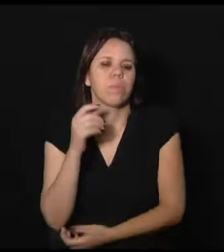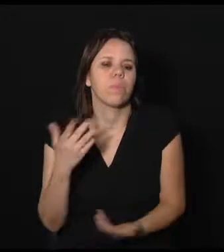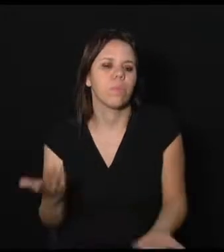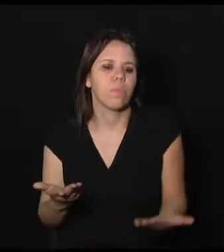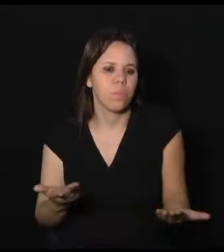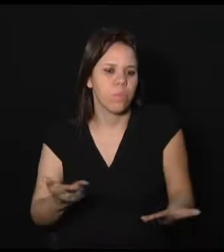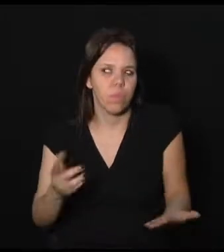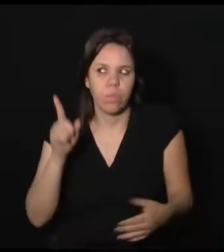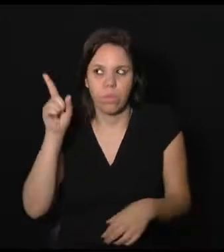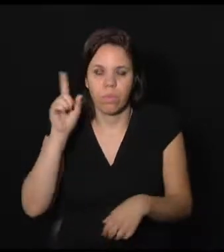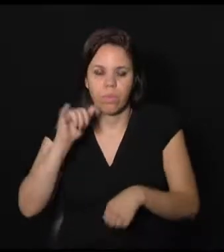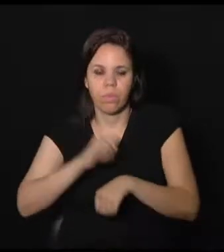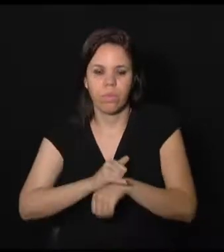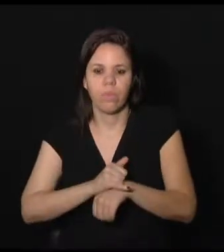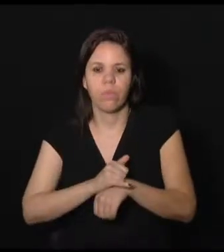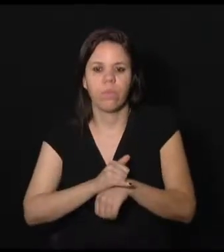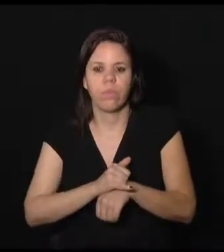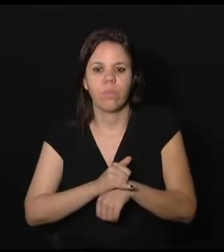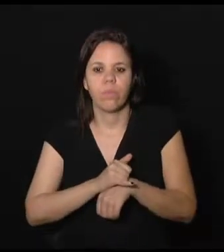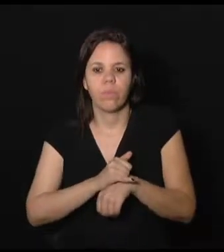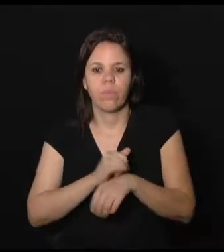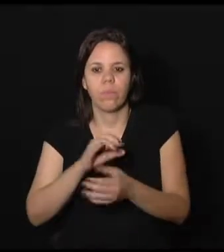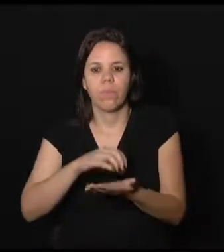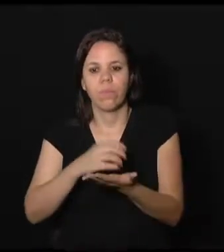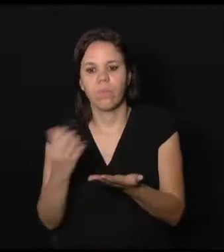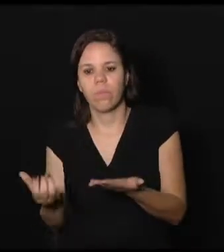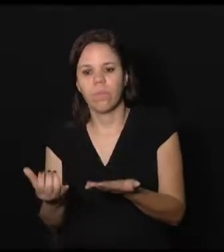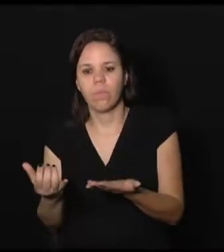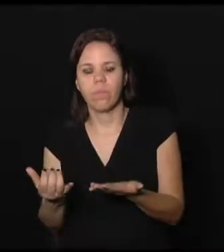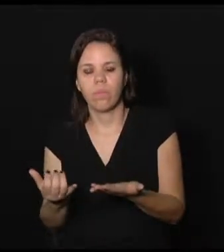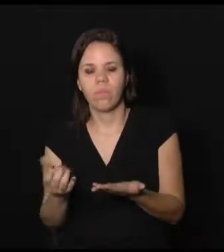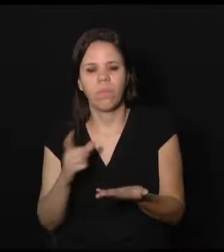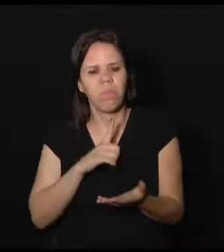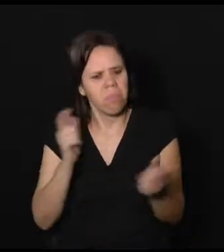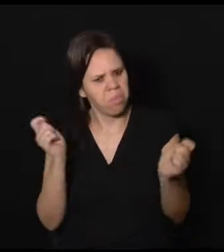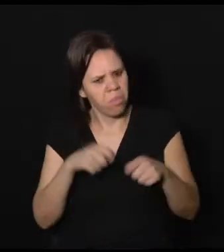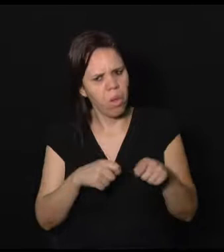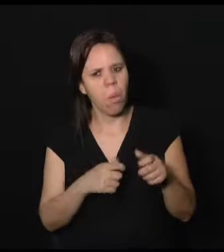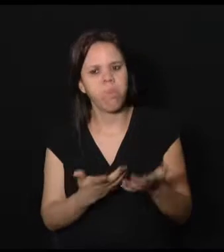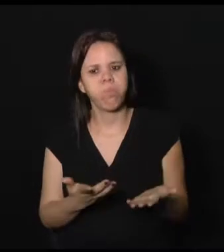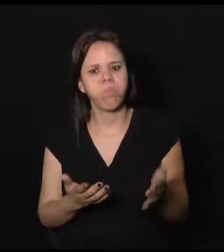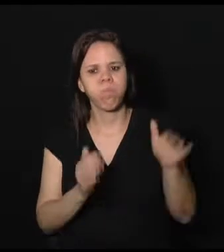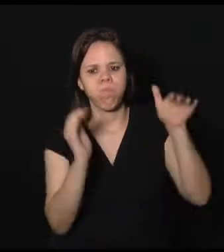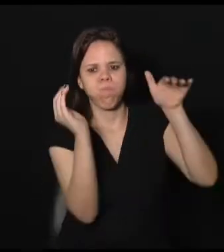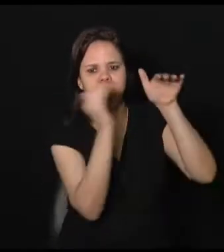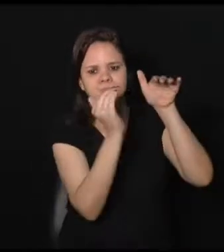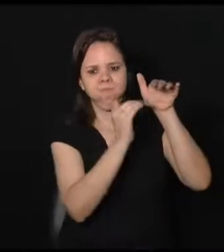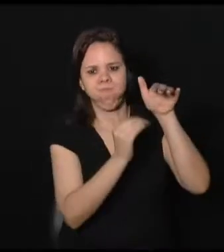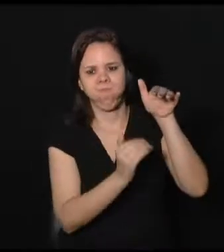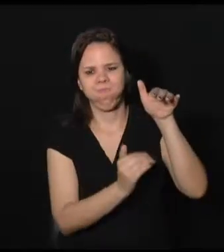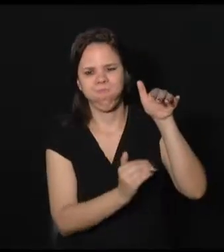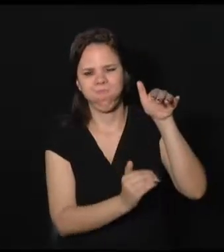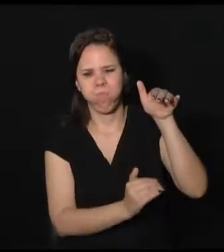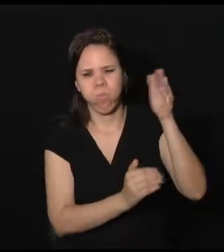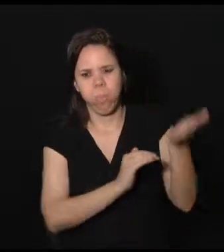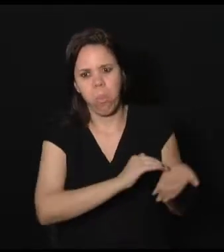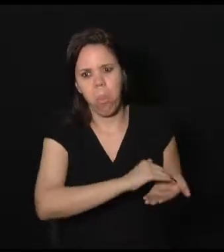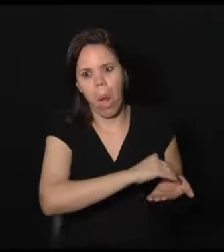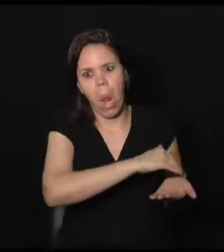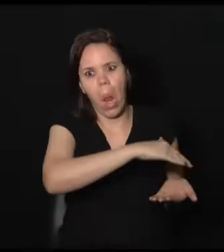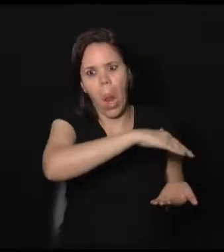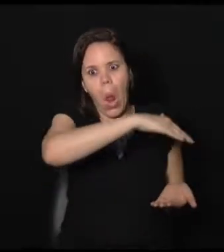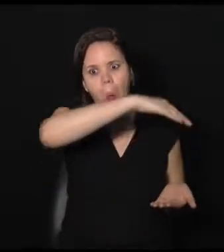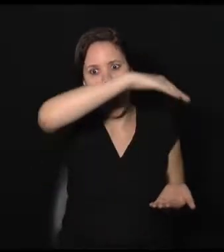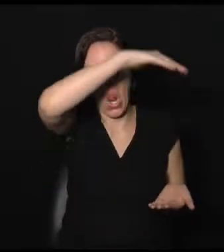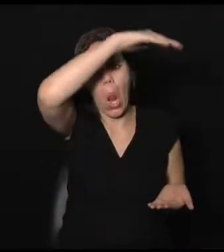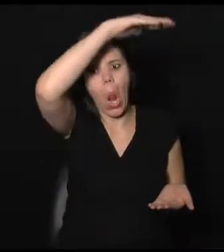hoje o aeroporto internacional de Viracopos tem capacidade de suportar uma quantidade